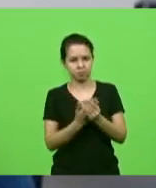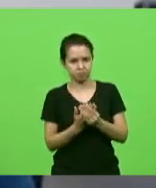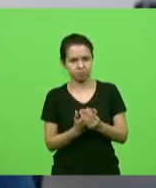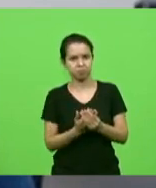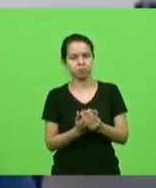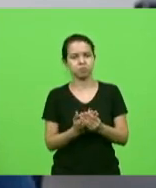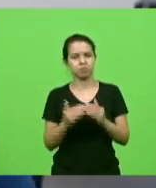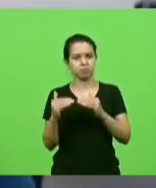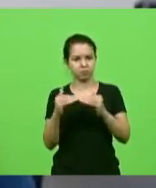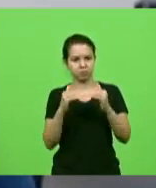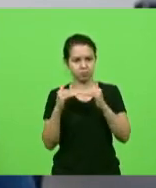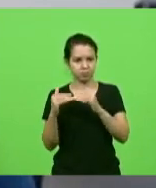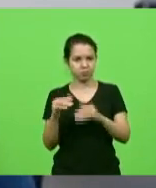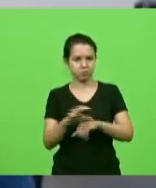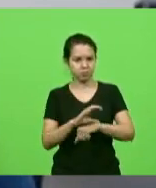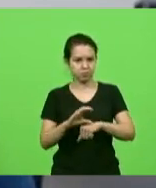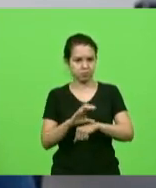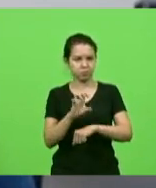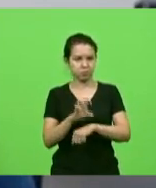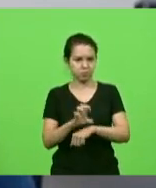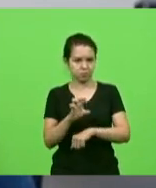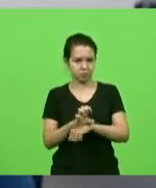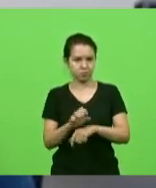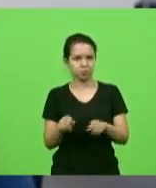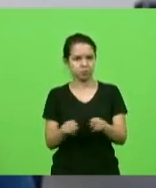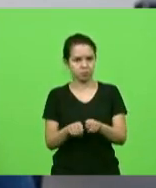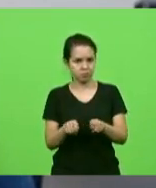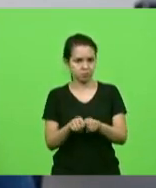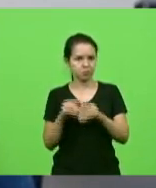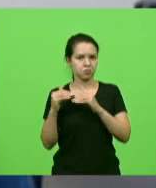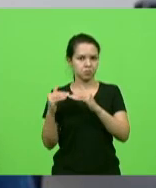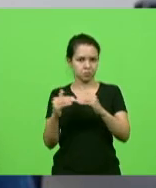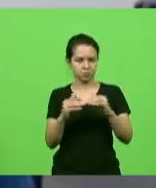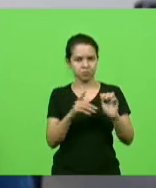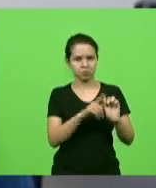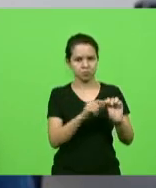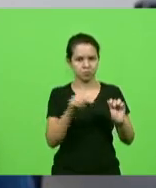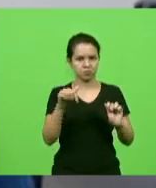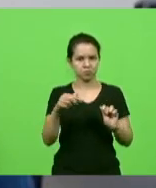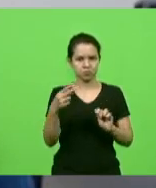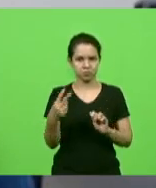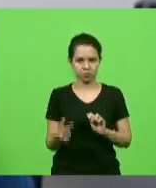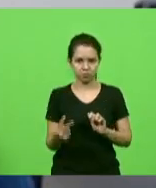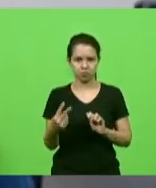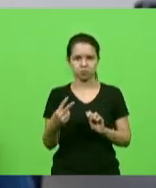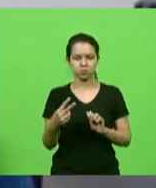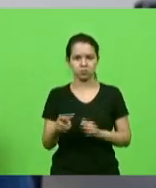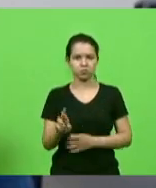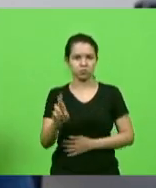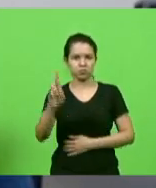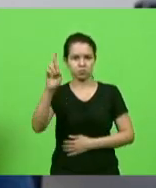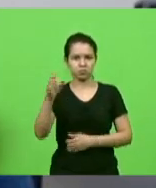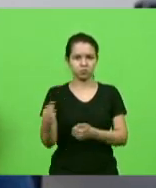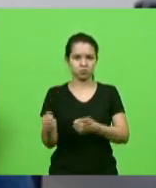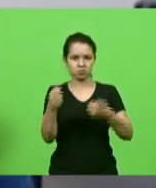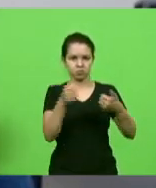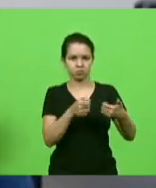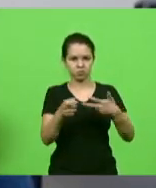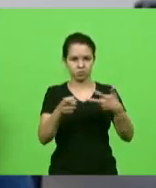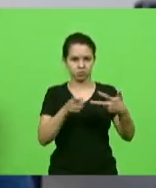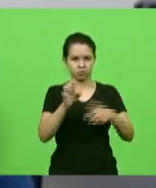por simetria a constituição estadual quanto tempo igual tratamento em seu arquivo 72 relativamente ao chefe do Poder Executivo